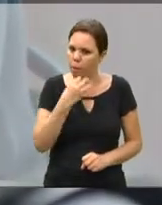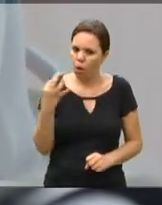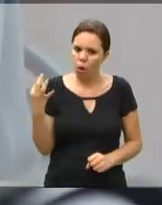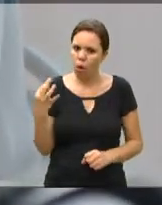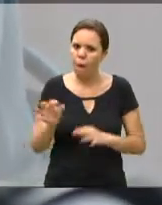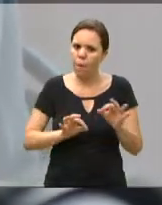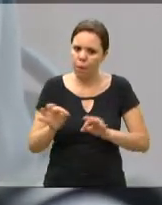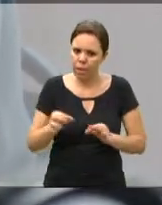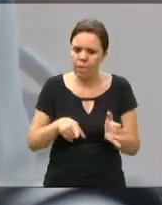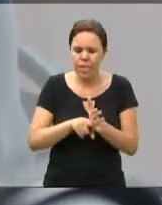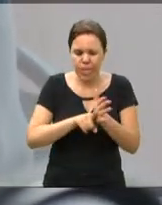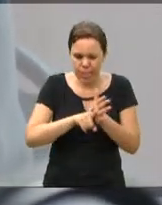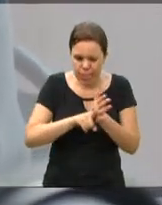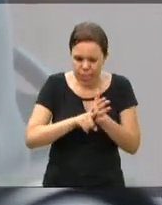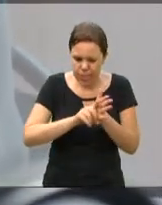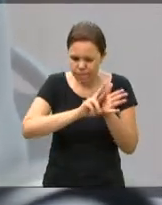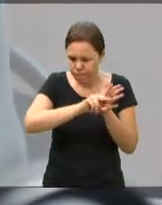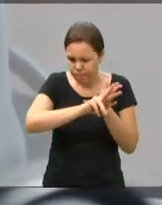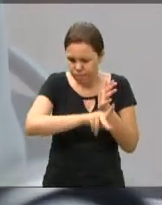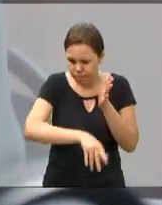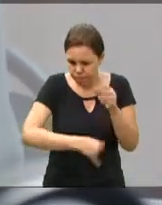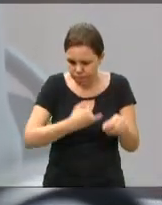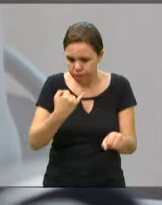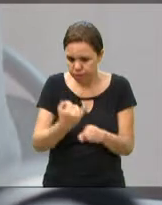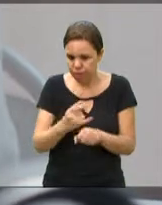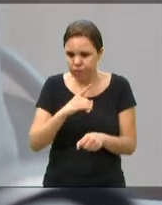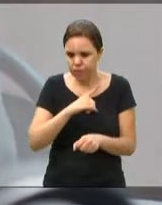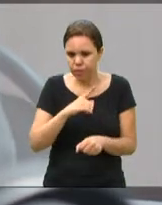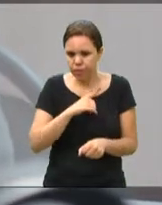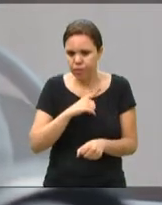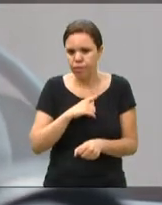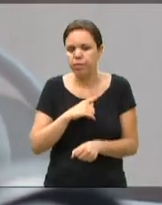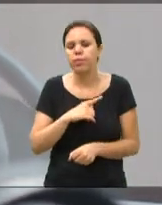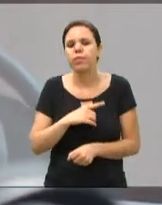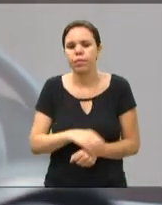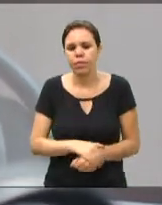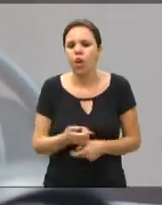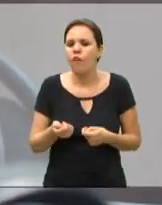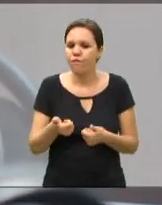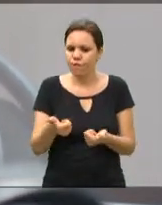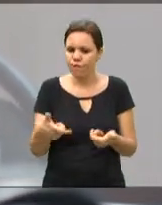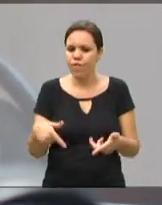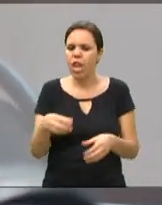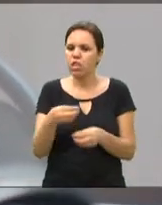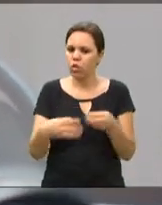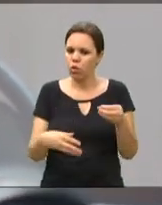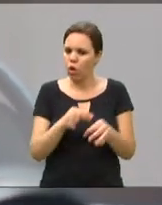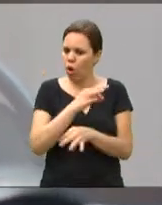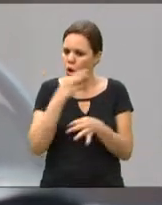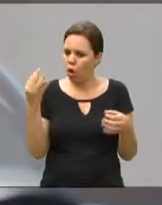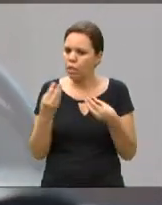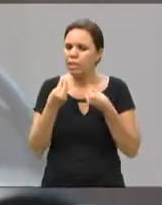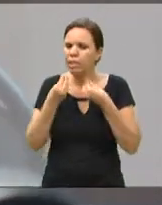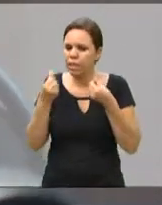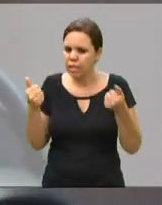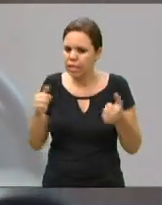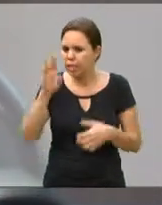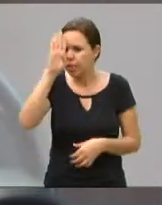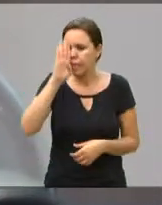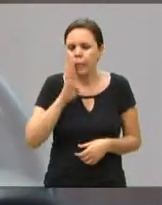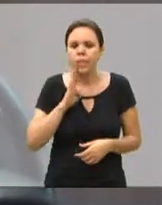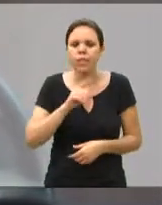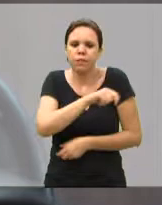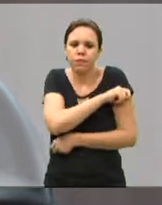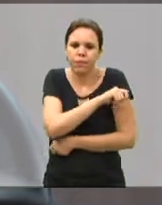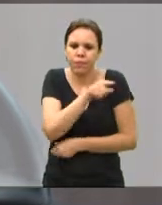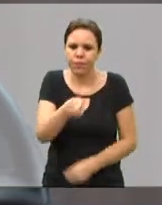preparação pesquisando nos mais diversos sites aí, nos mais diversos portais que oferecem conteúdos de muita qualidade gratuitamente